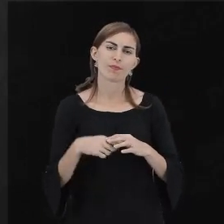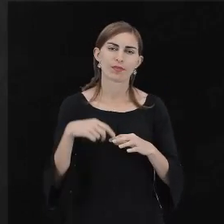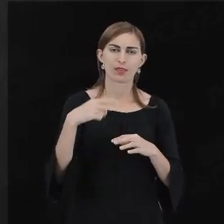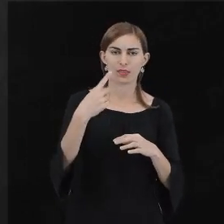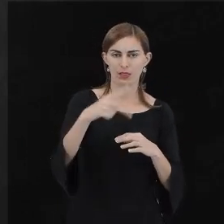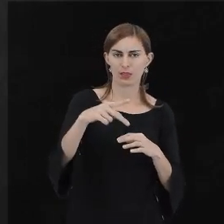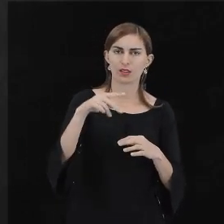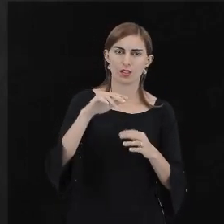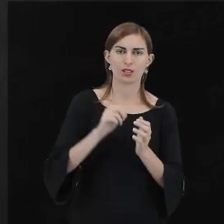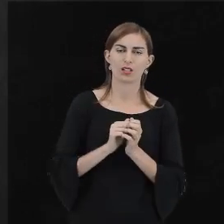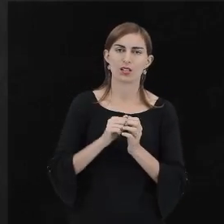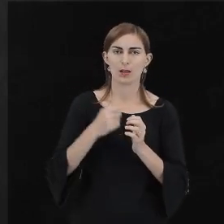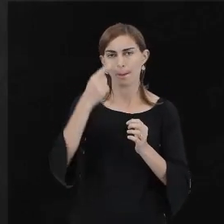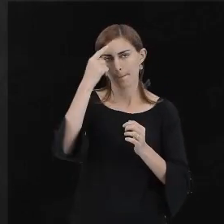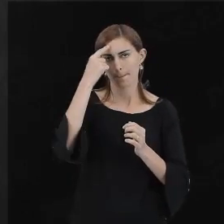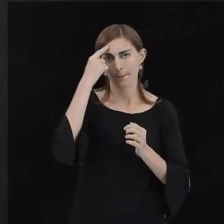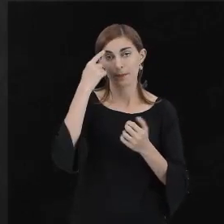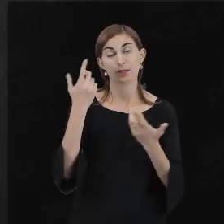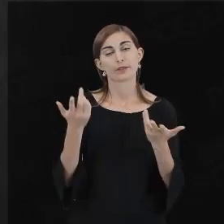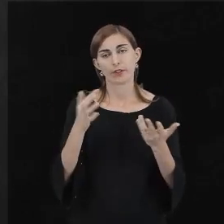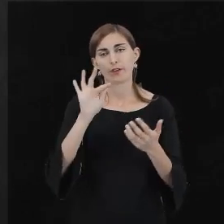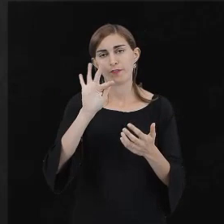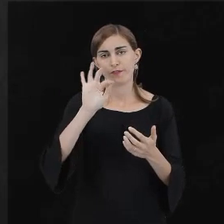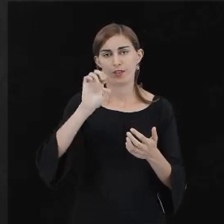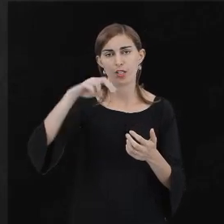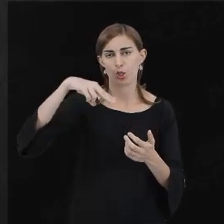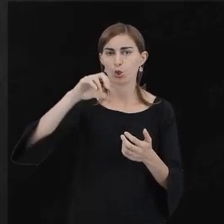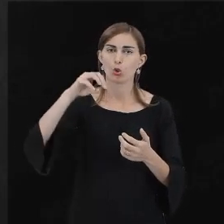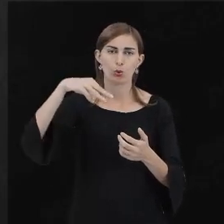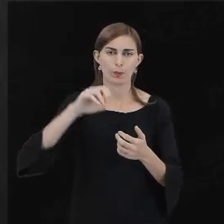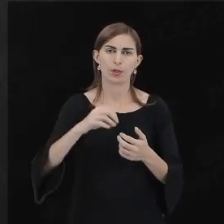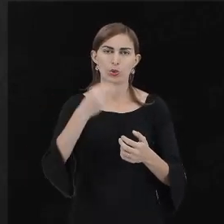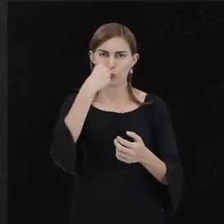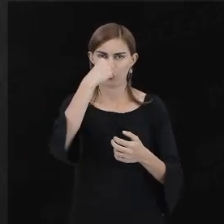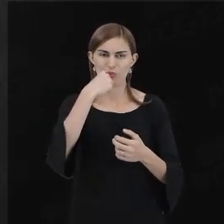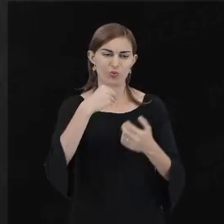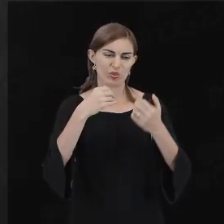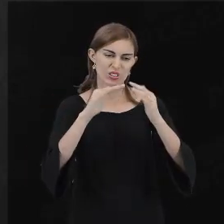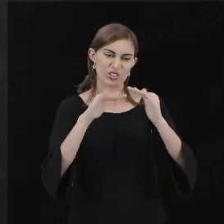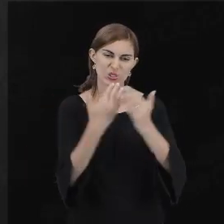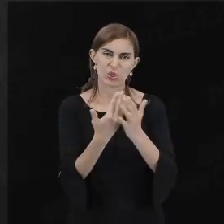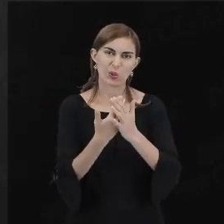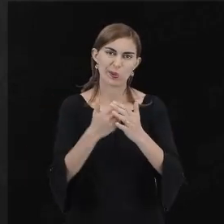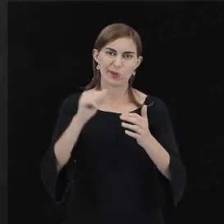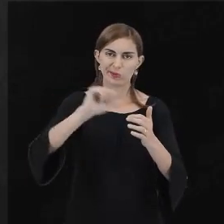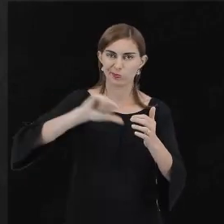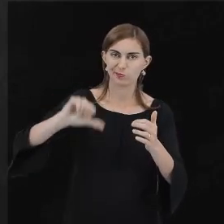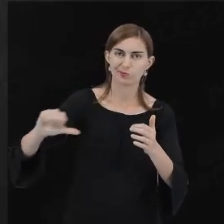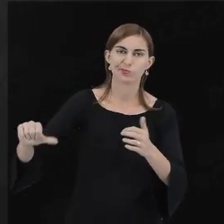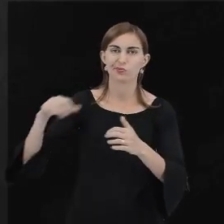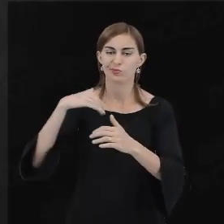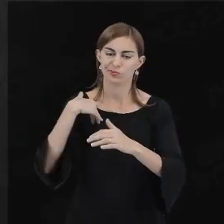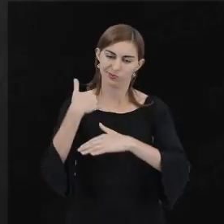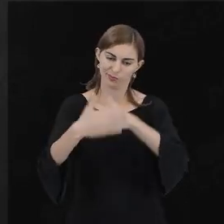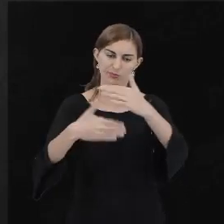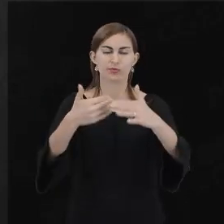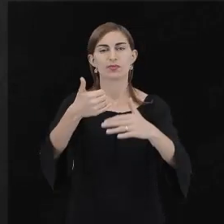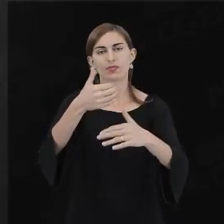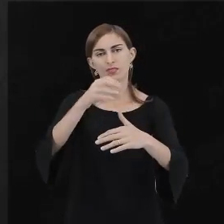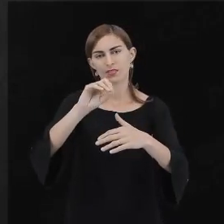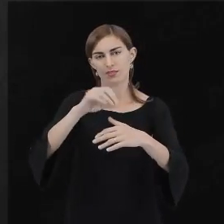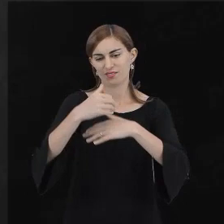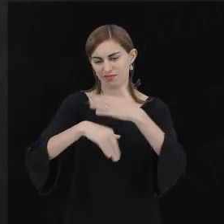esse fenômeno, eu diria até que é um fenômeno do fracasso escolar, né, tão estudado por tantas décadas, ele de fato